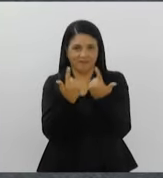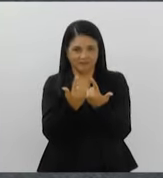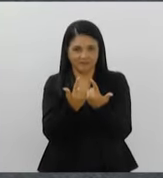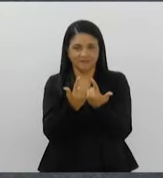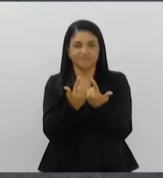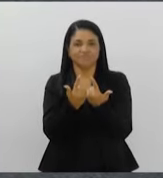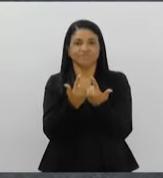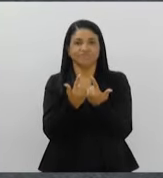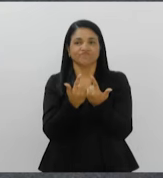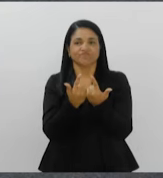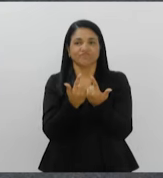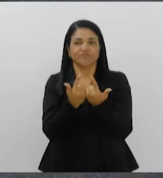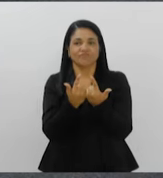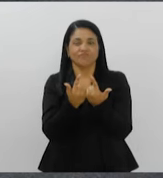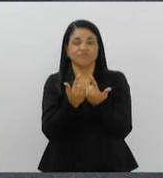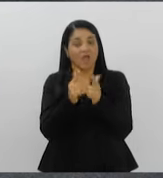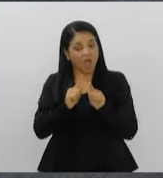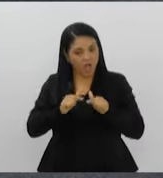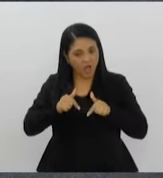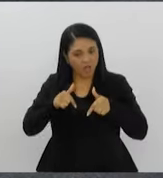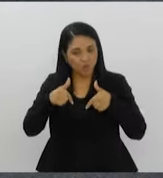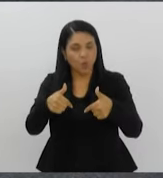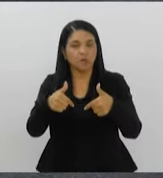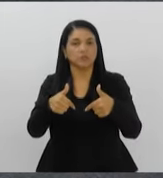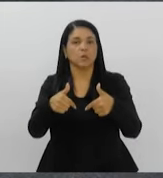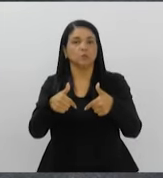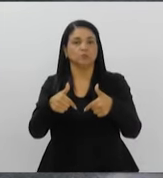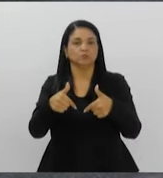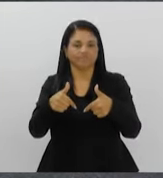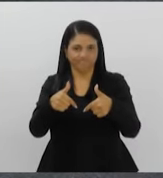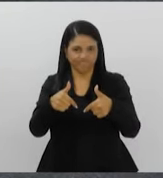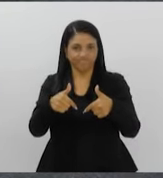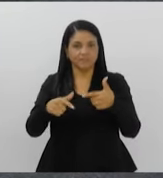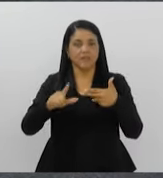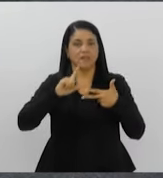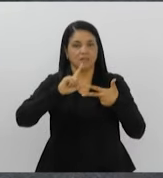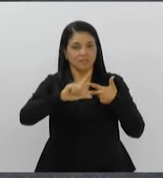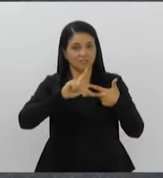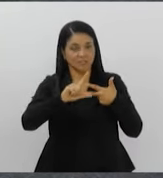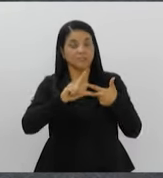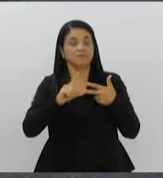de atuação legislativa para assegurar